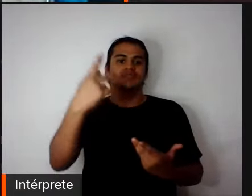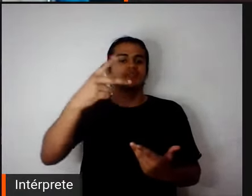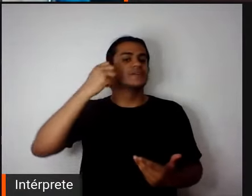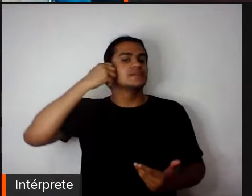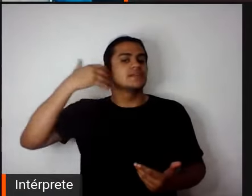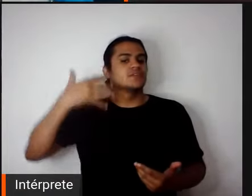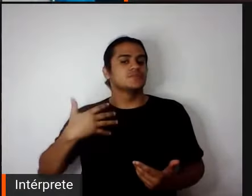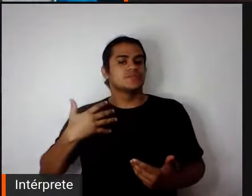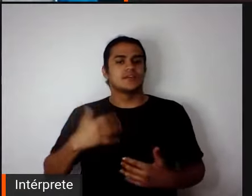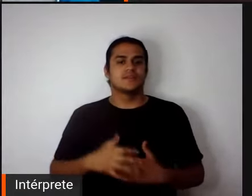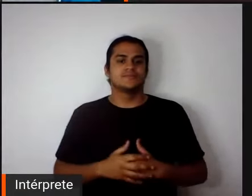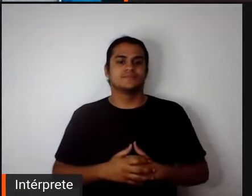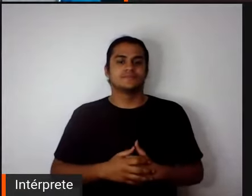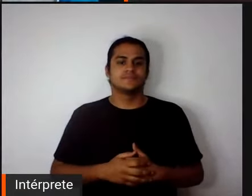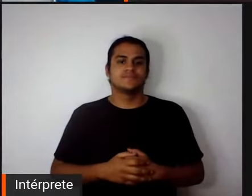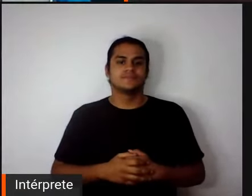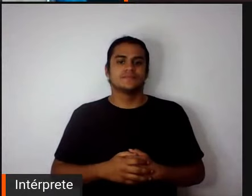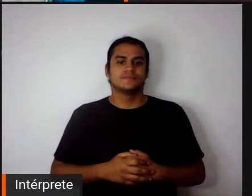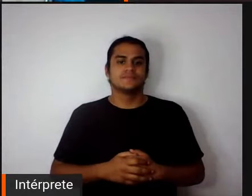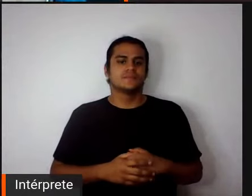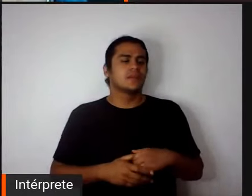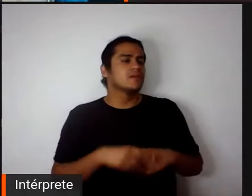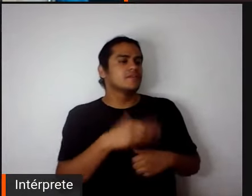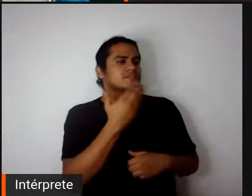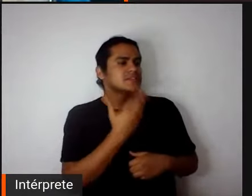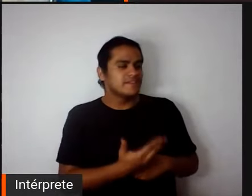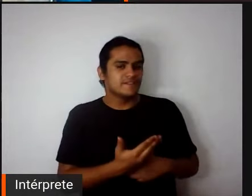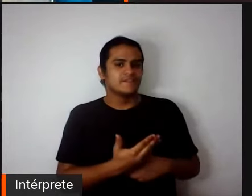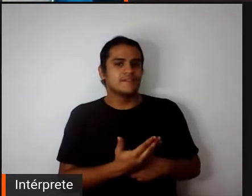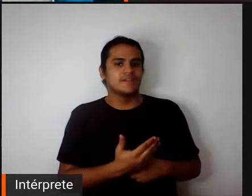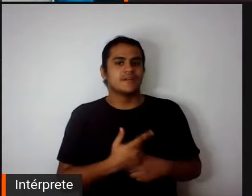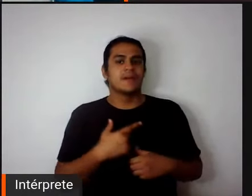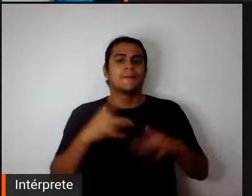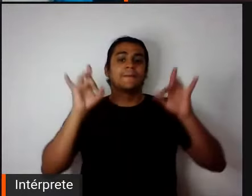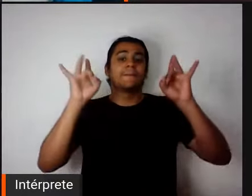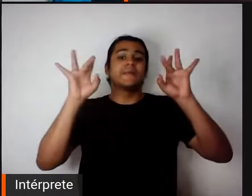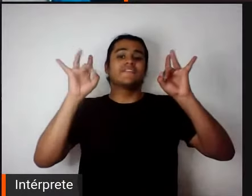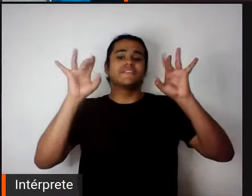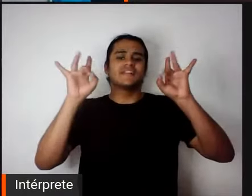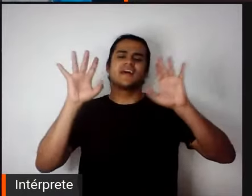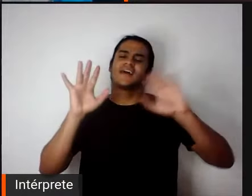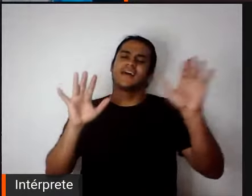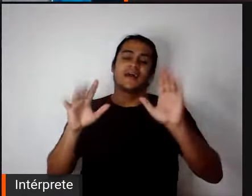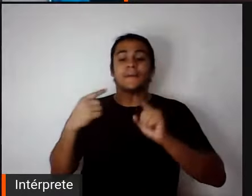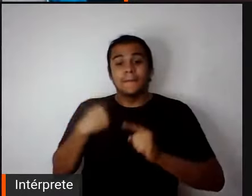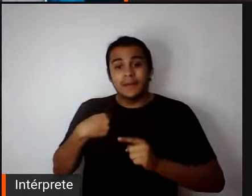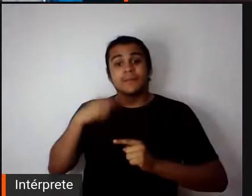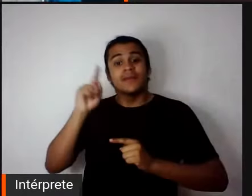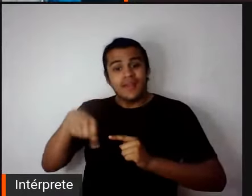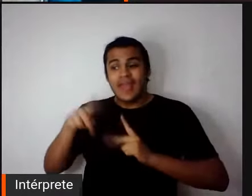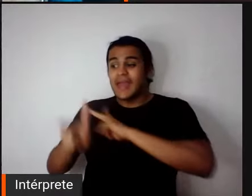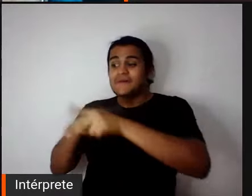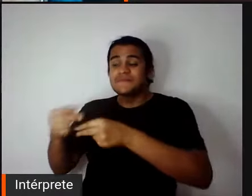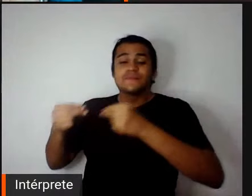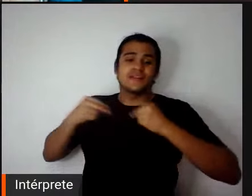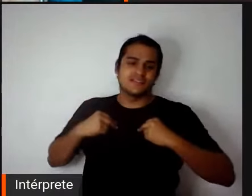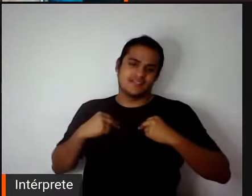bom? Você falou porque um privilégio, mas para mim é um presente que vocês estão me